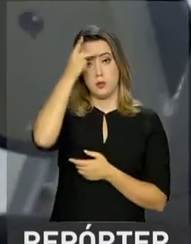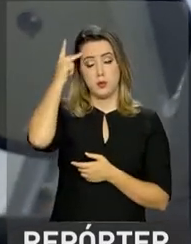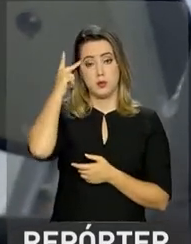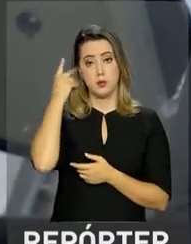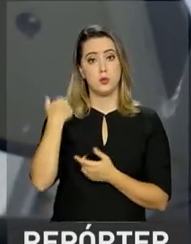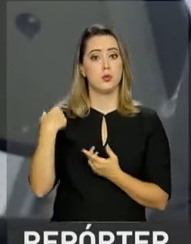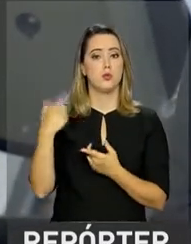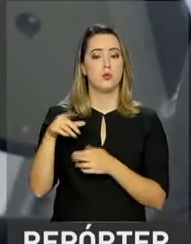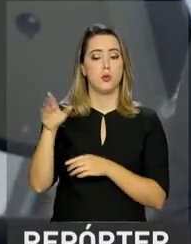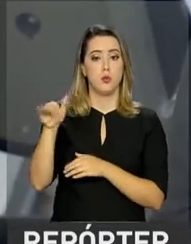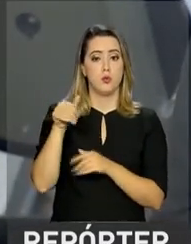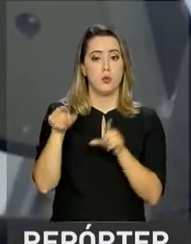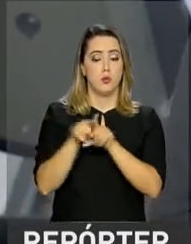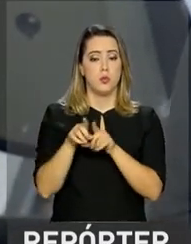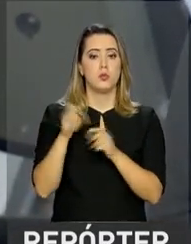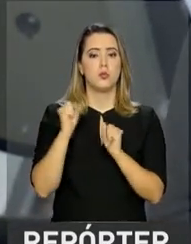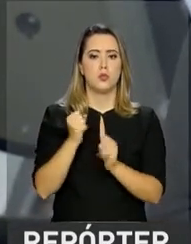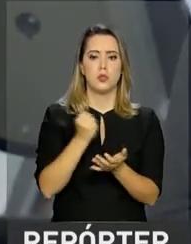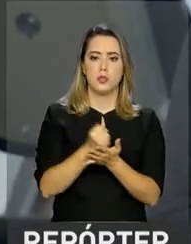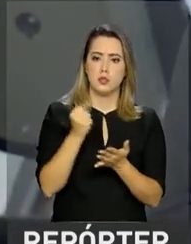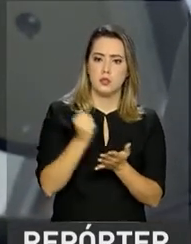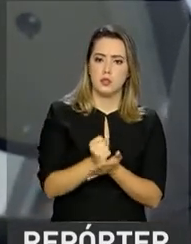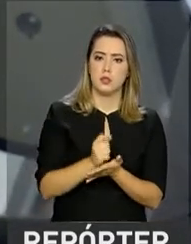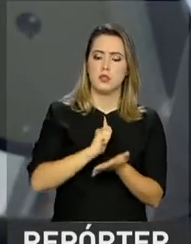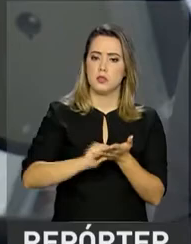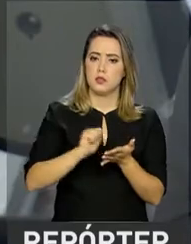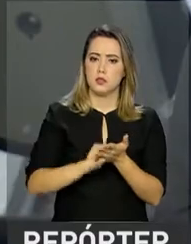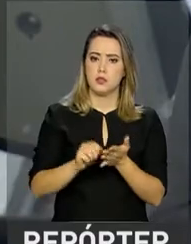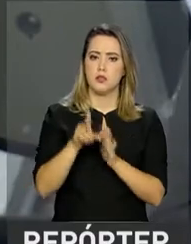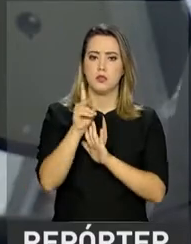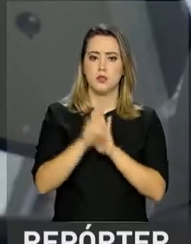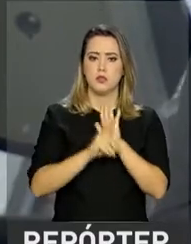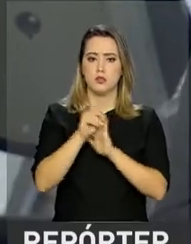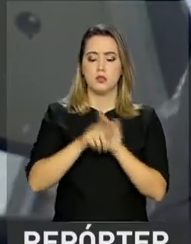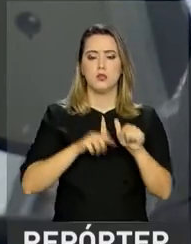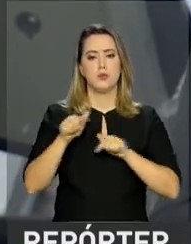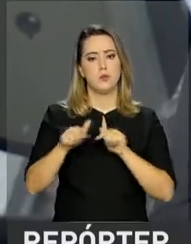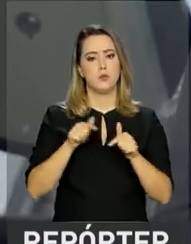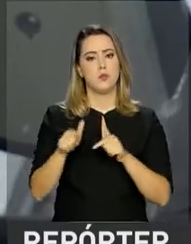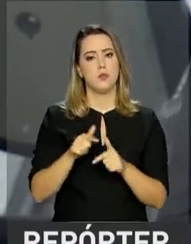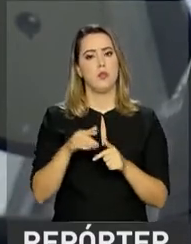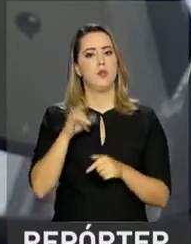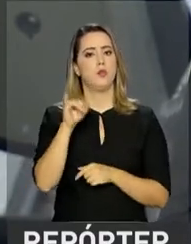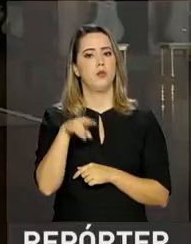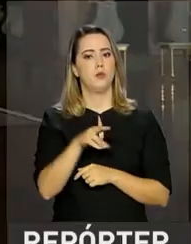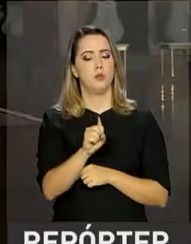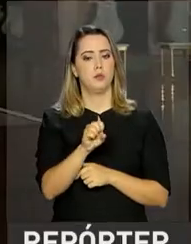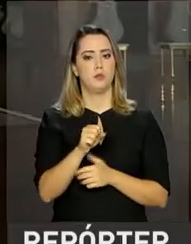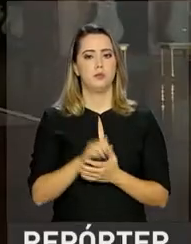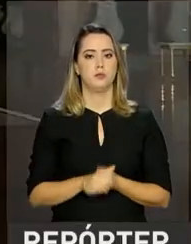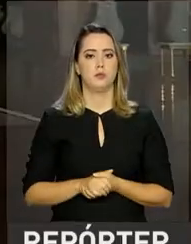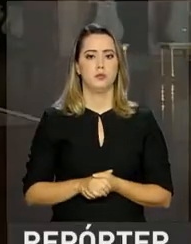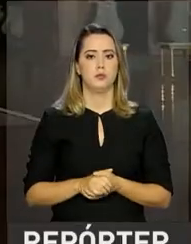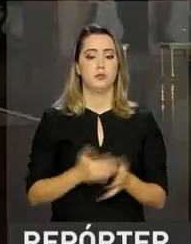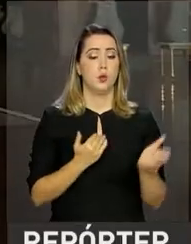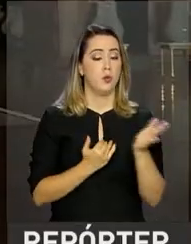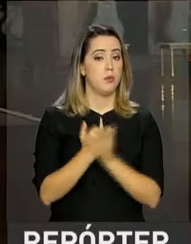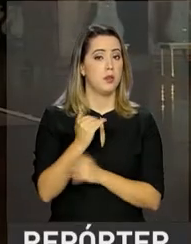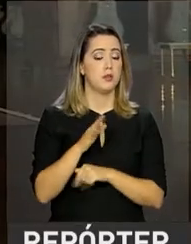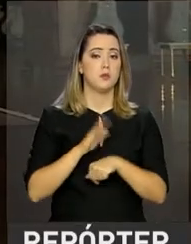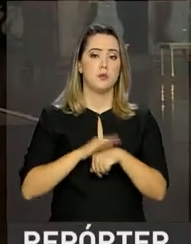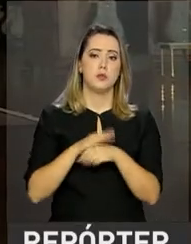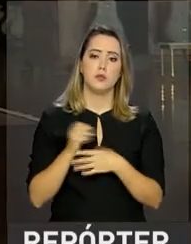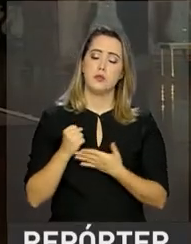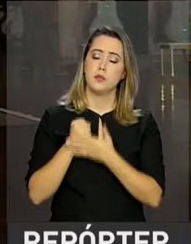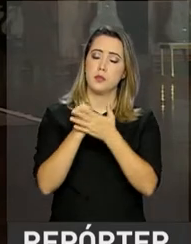por demanda poderão ter a carteira assinada e os direitos trabalhista e previdenciário. A partir do momento que você